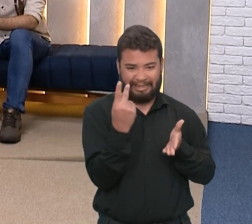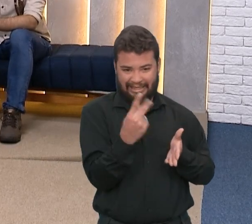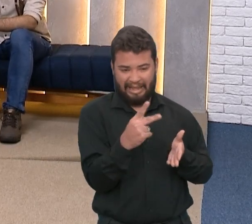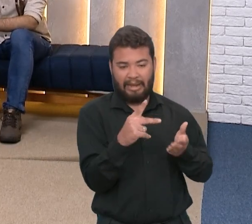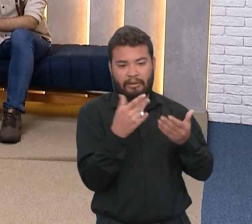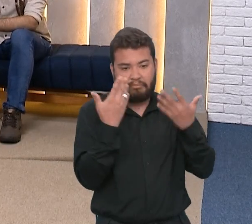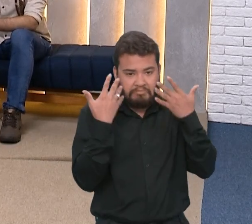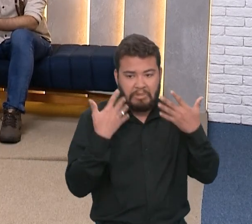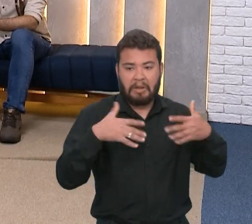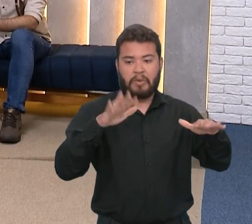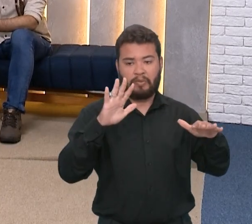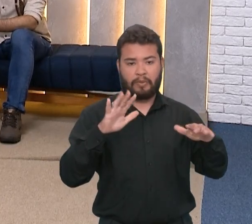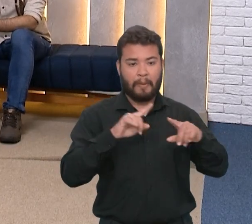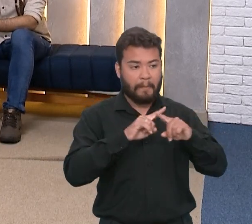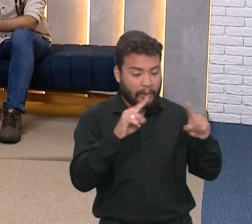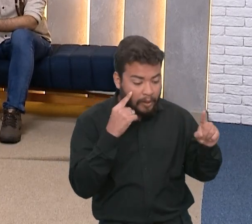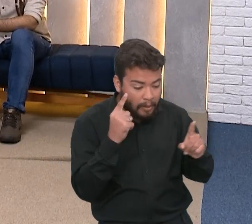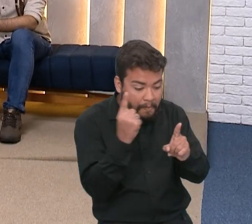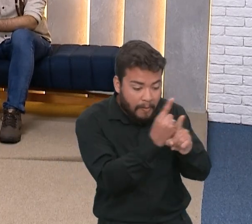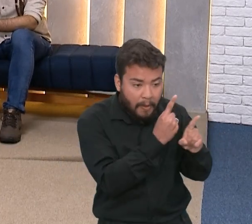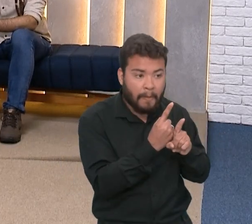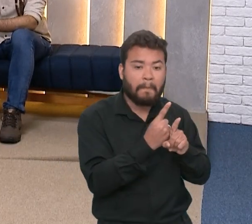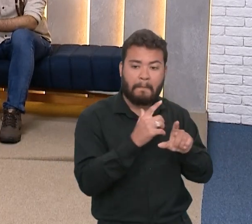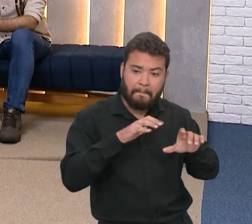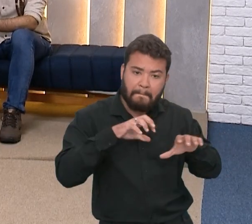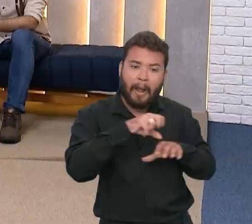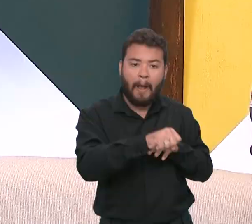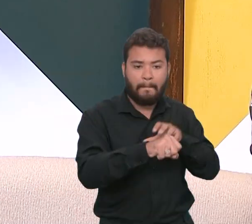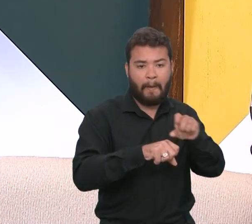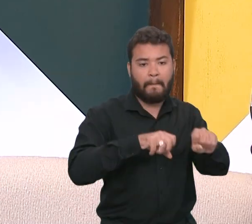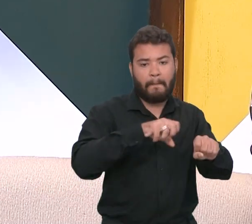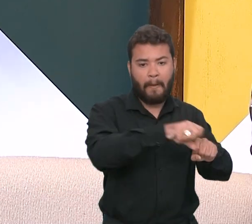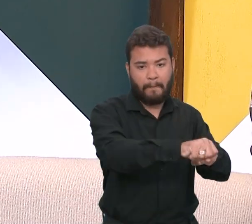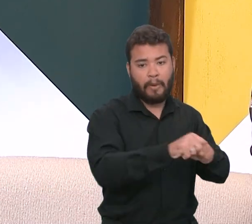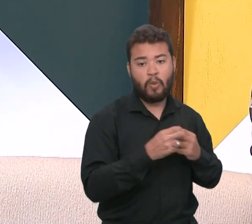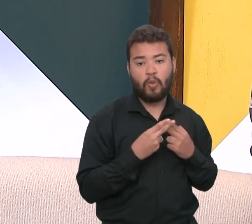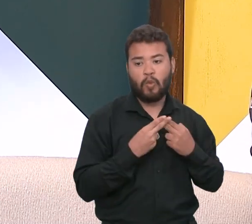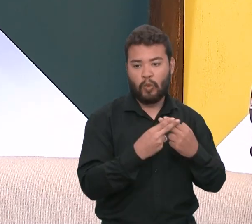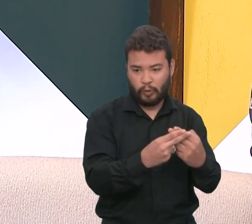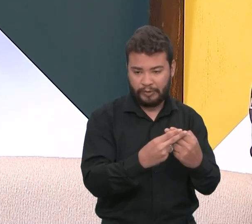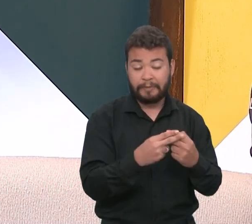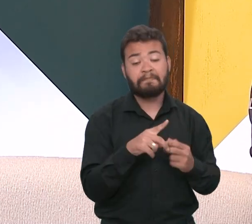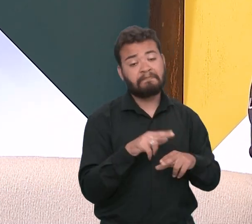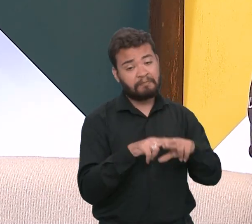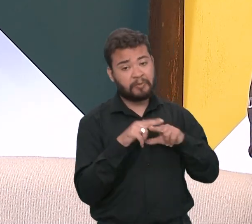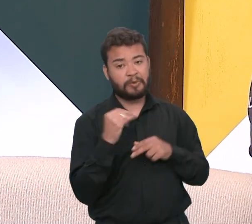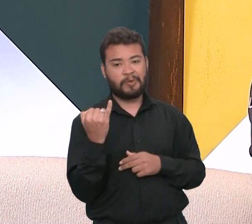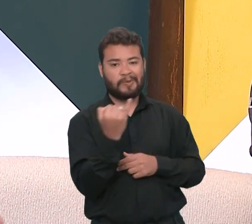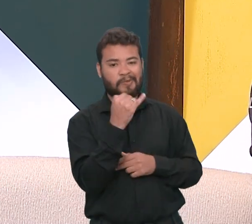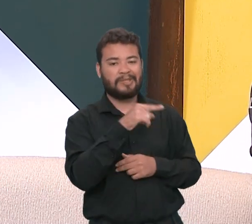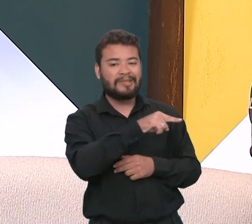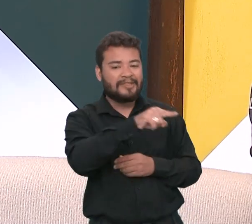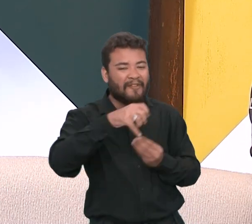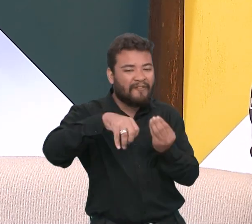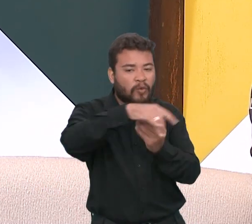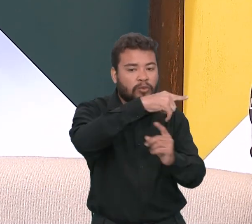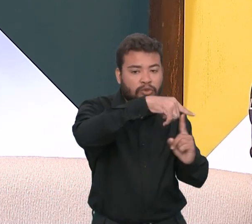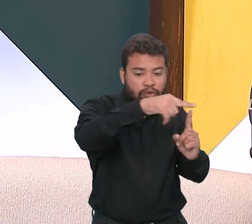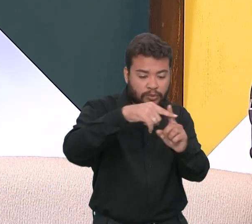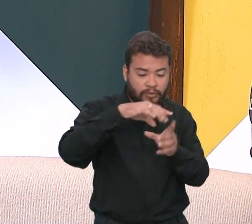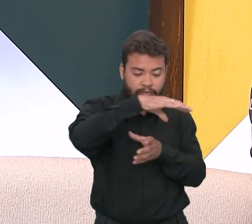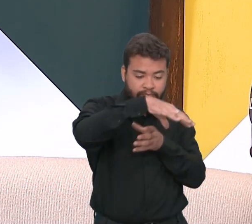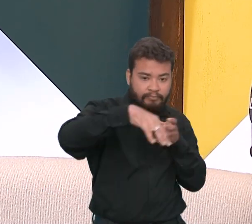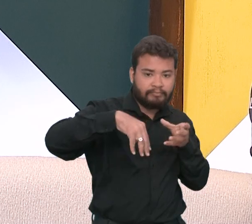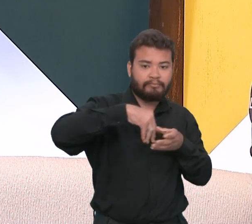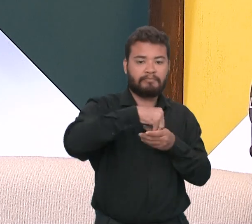mas a gente utiliza esses isolados, então por isso a importância também da gente fazer a coleta, da gente fazer a preservação em uma coleção para que a gente possa futuramente testando esses